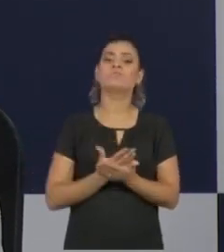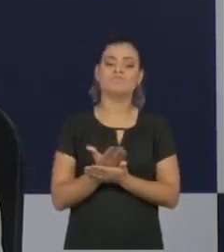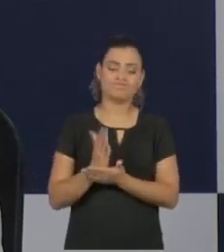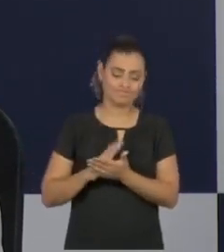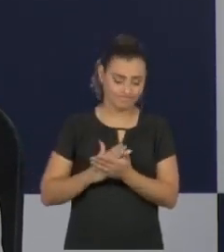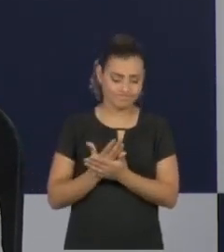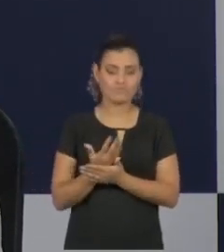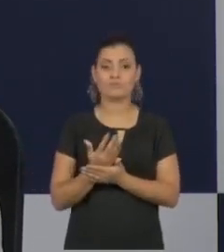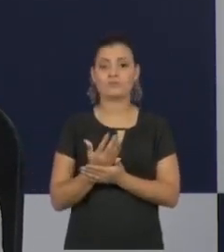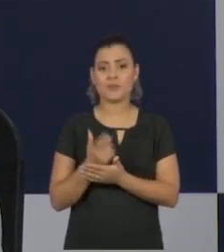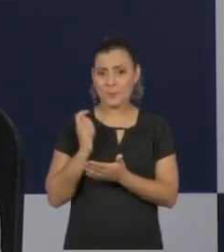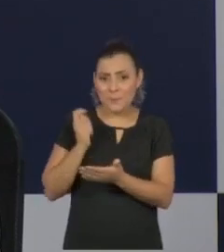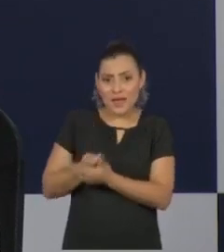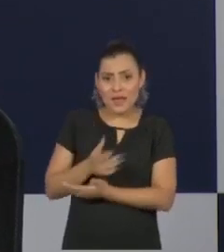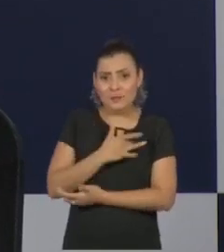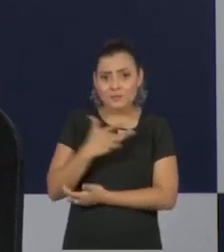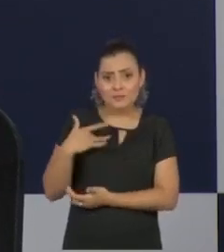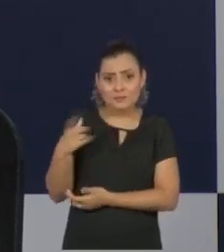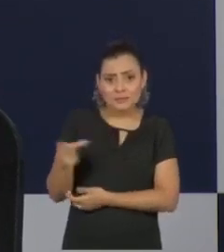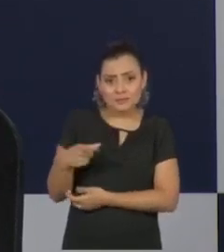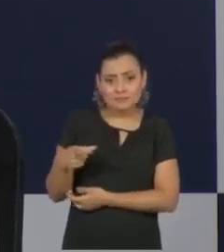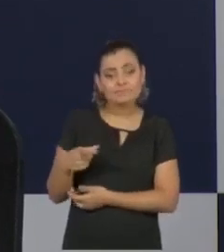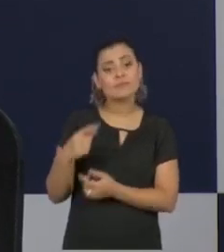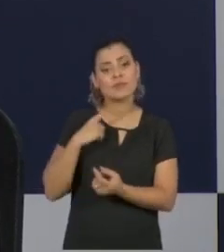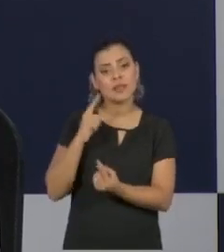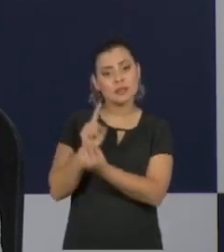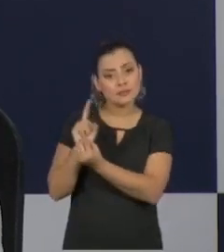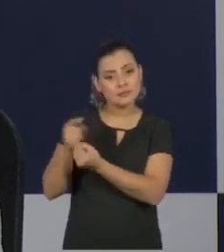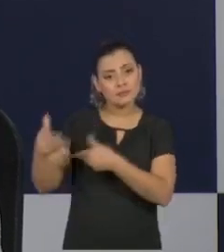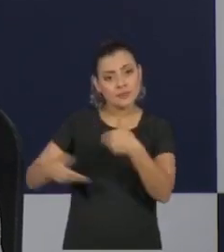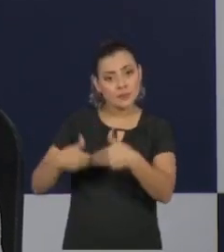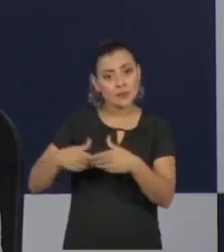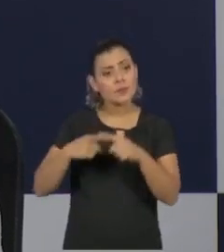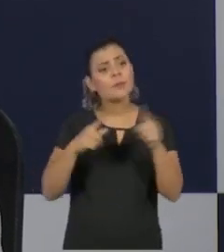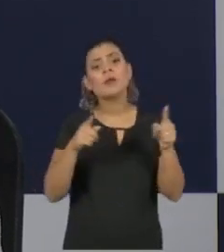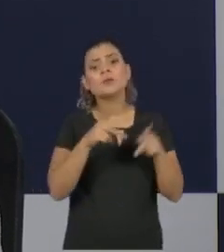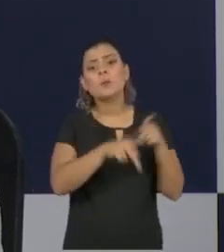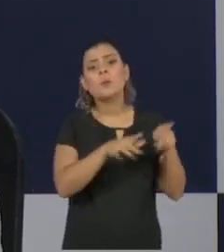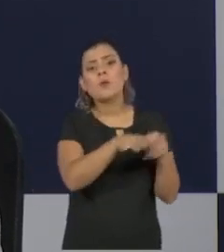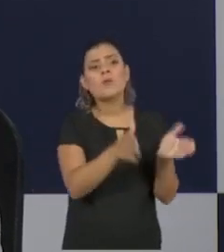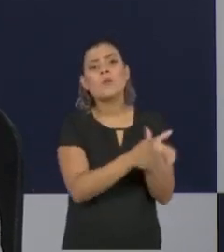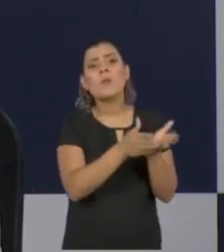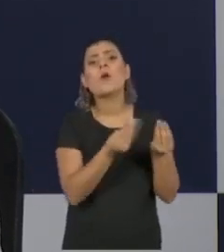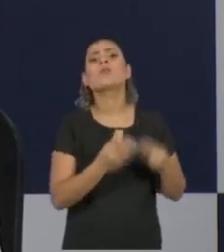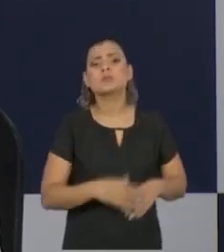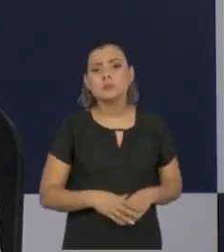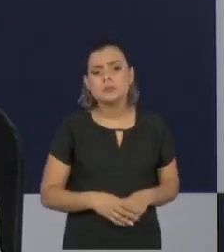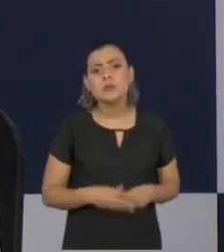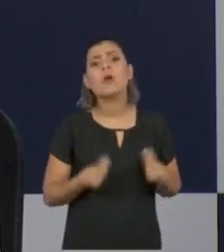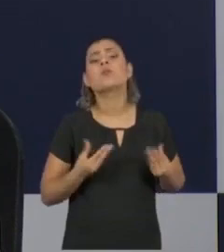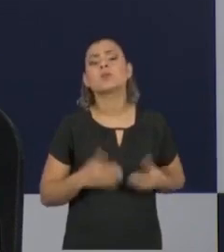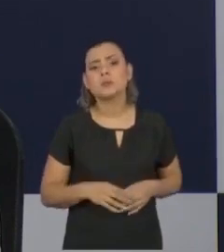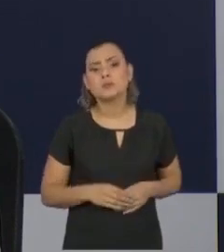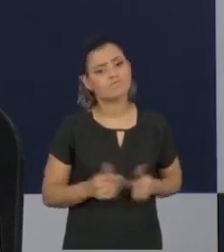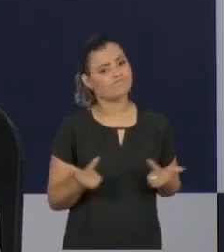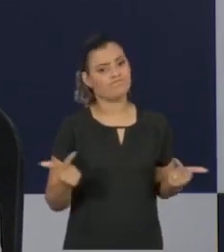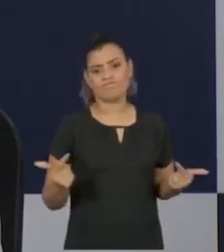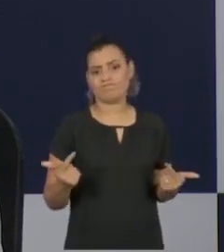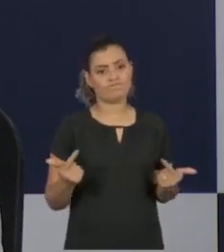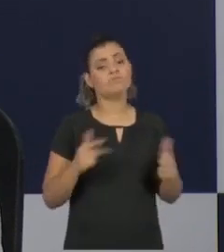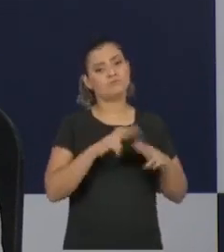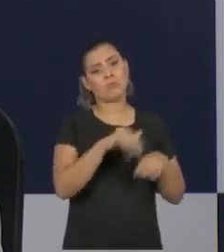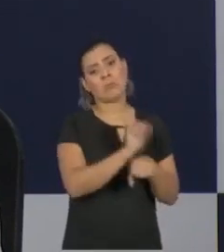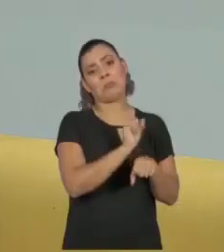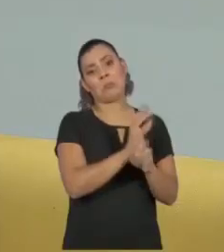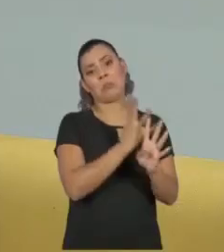que, podendo pagar um plano de saúde, eu tinha acesso a um tratamento e as pessoas que não têm acesso ao plano de saúde têm que